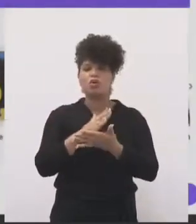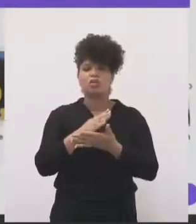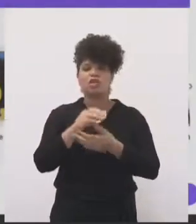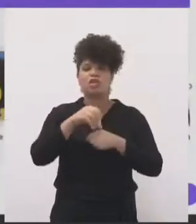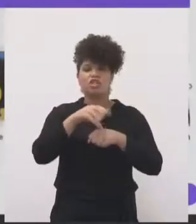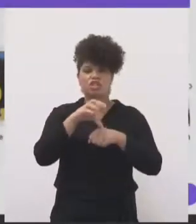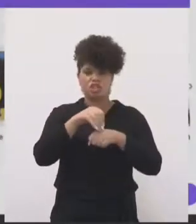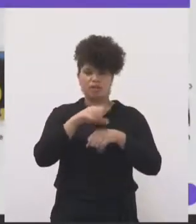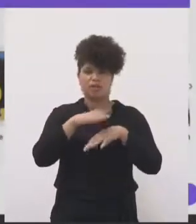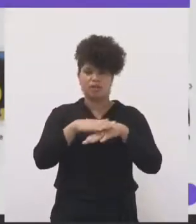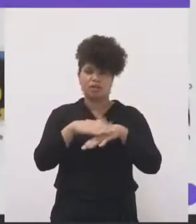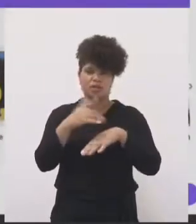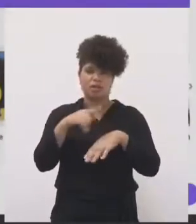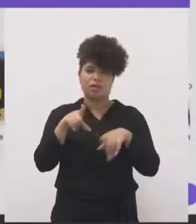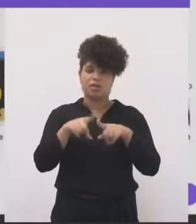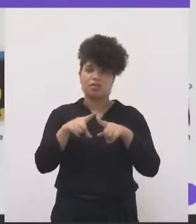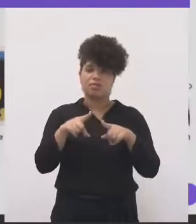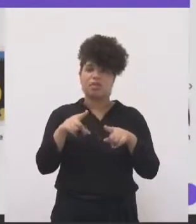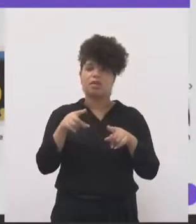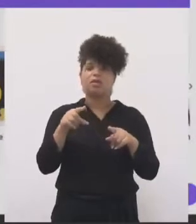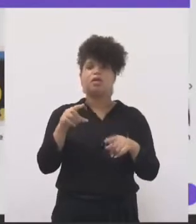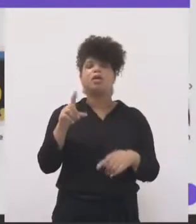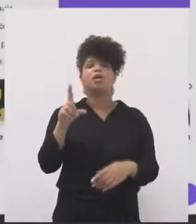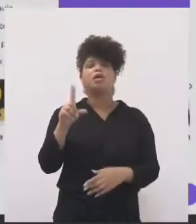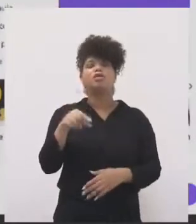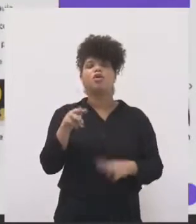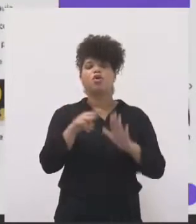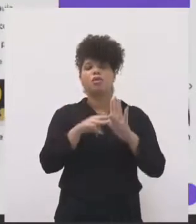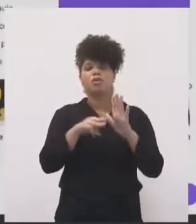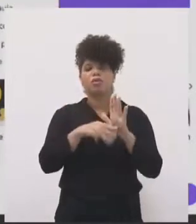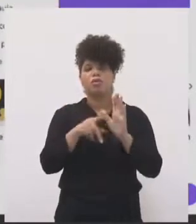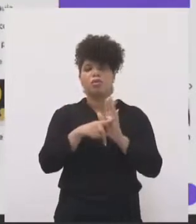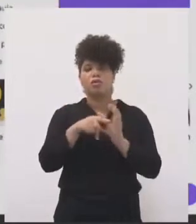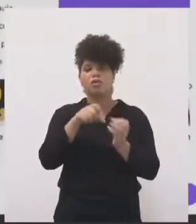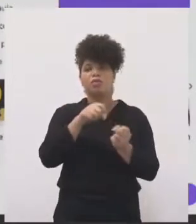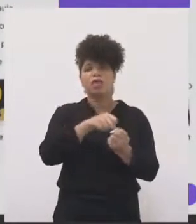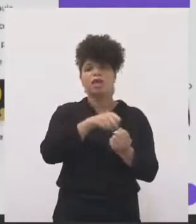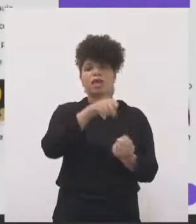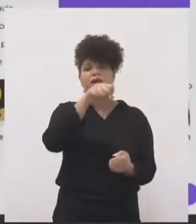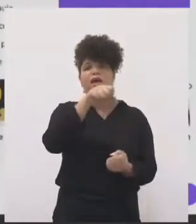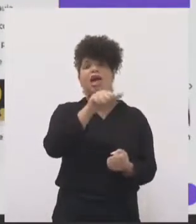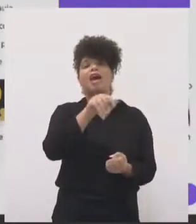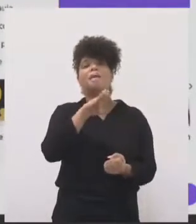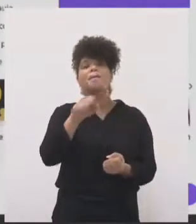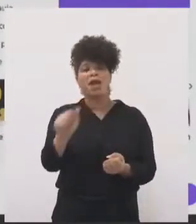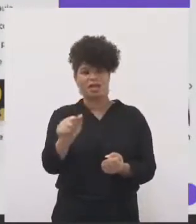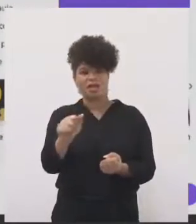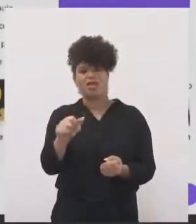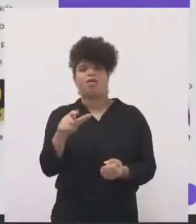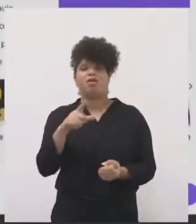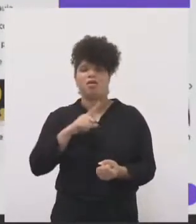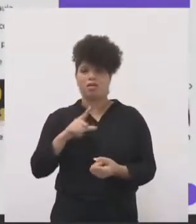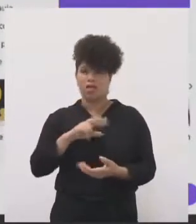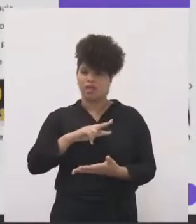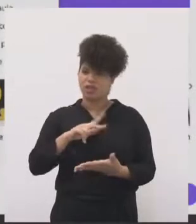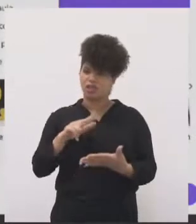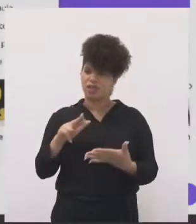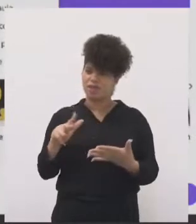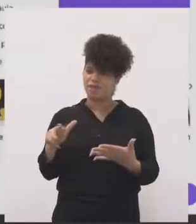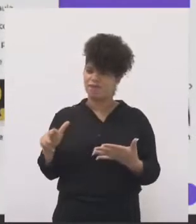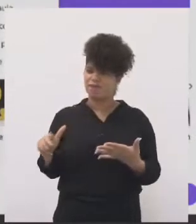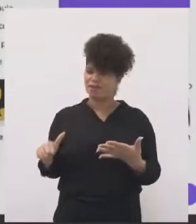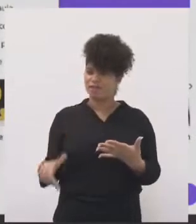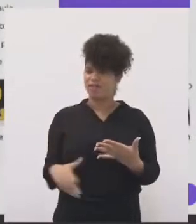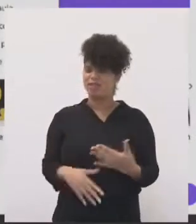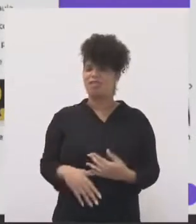sugestões aqui. E no menu superior, na aba de templates, nós temos diversas